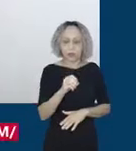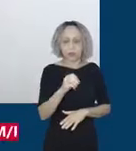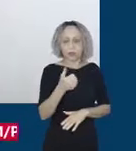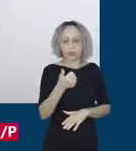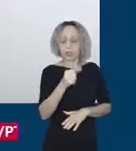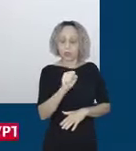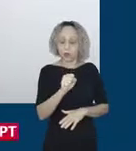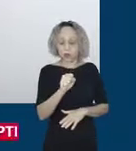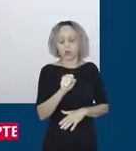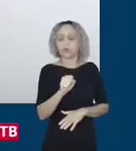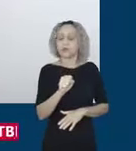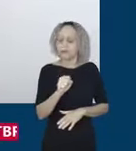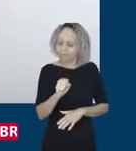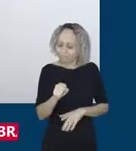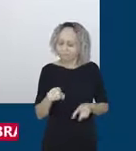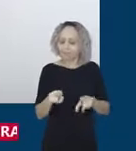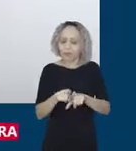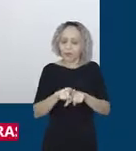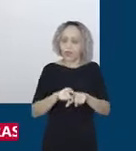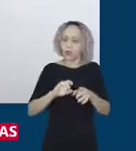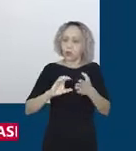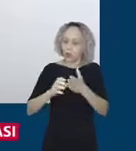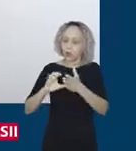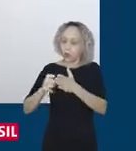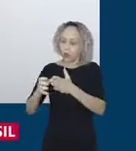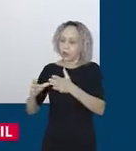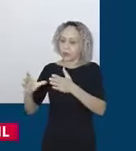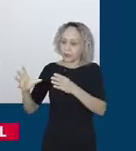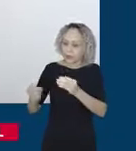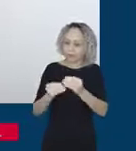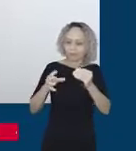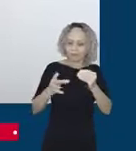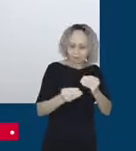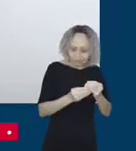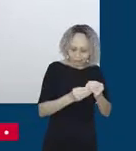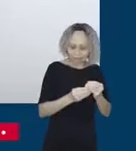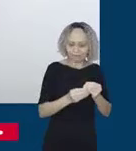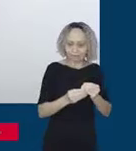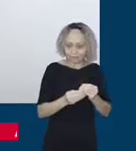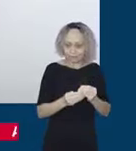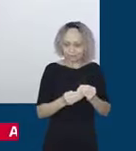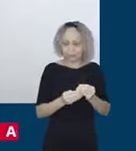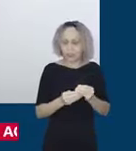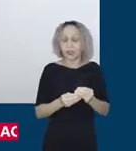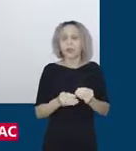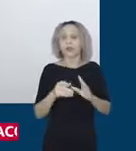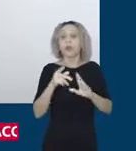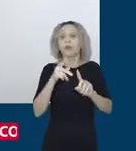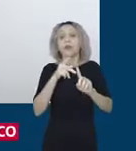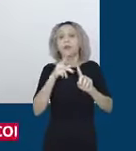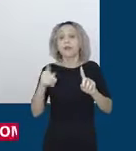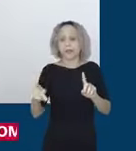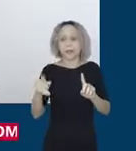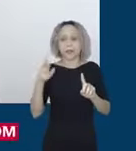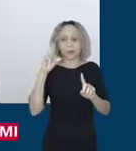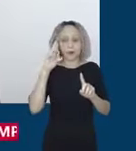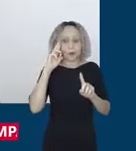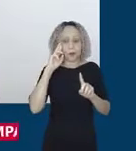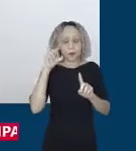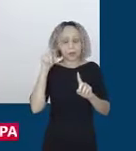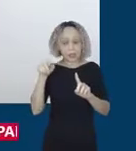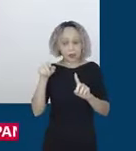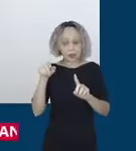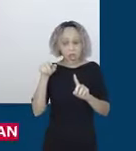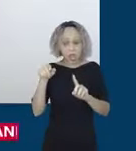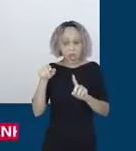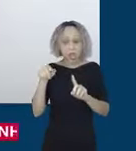na frente, a maioria se somaram, né? E o presidente Rodrigo Pacheco, que pautou as matérias. Para mim, não é só